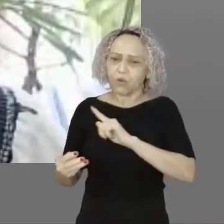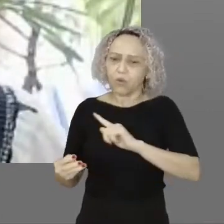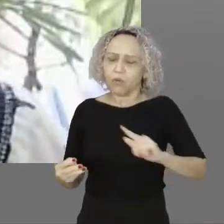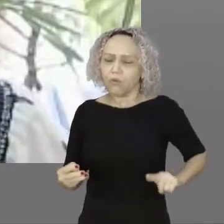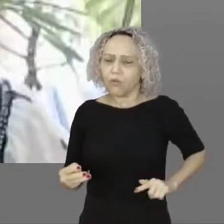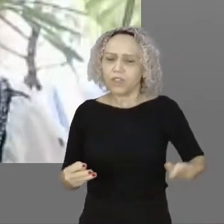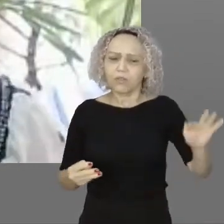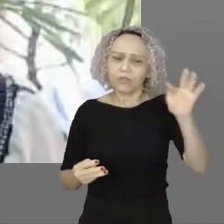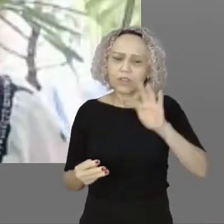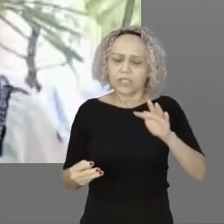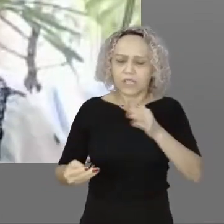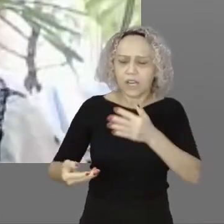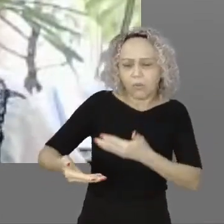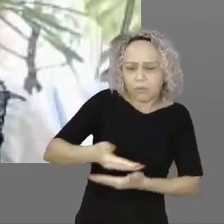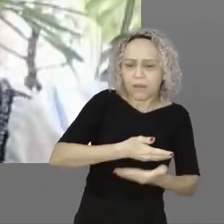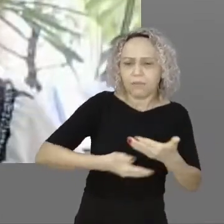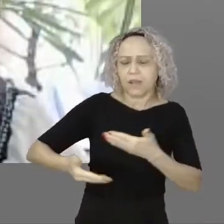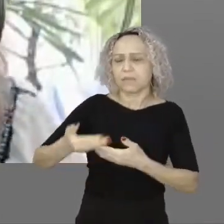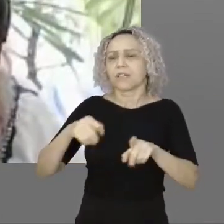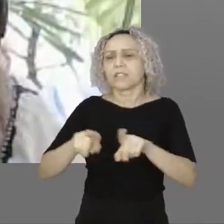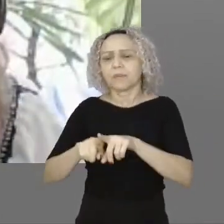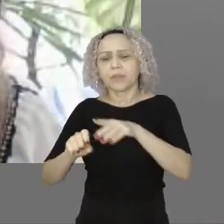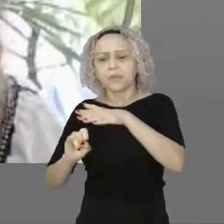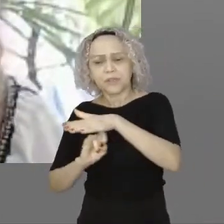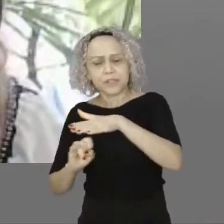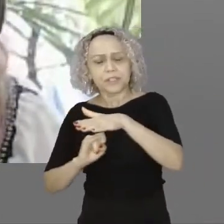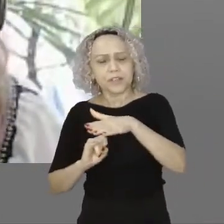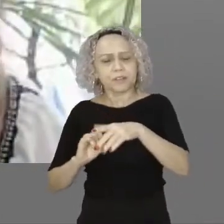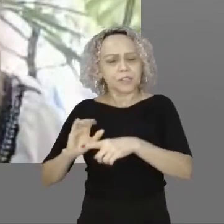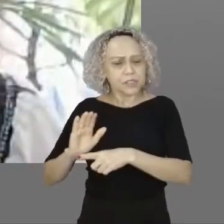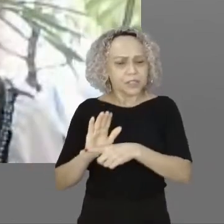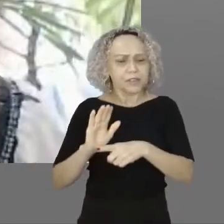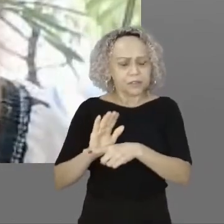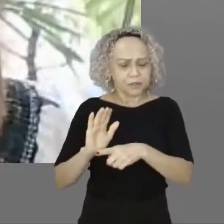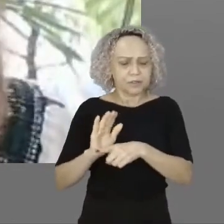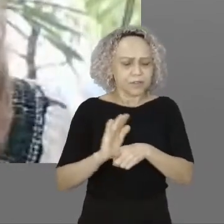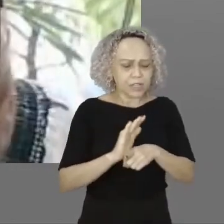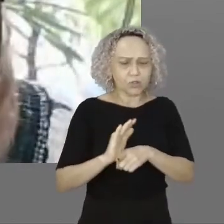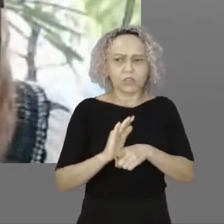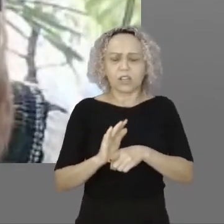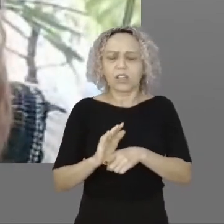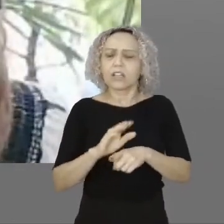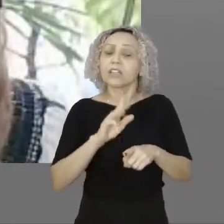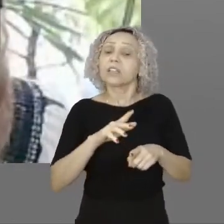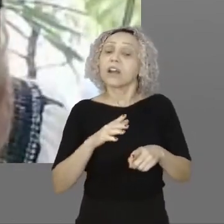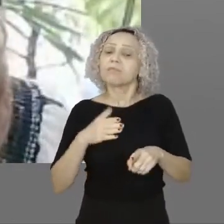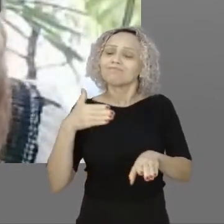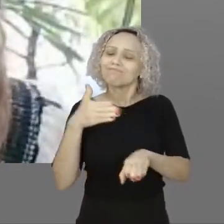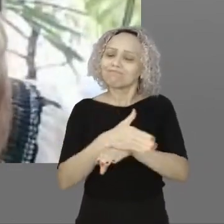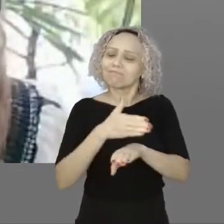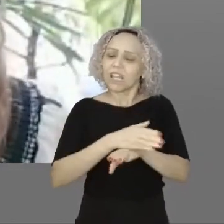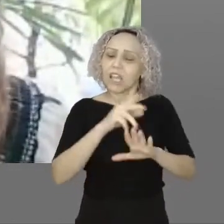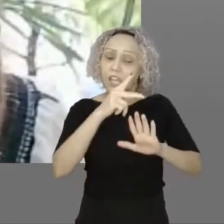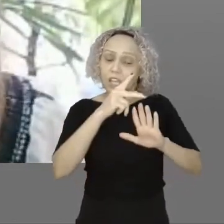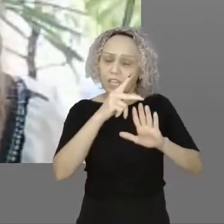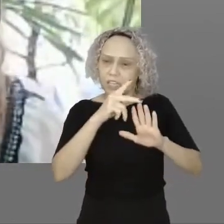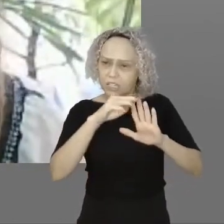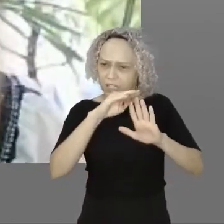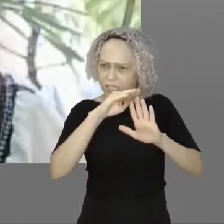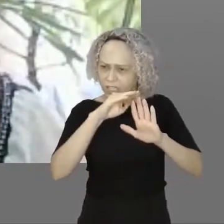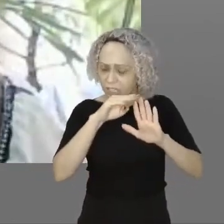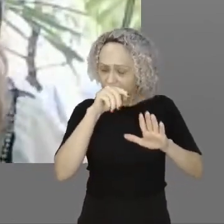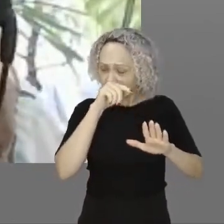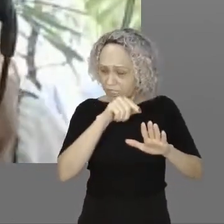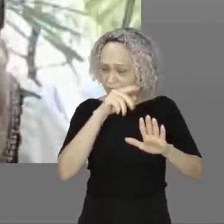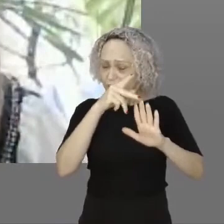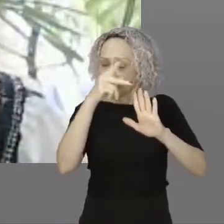com entidades que estão colaborando, estão se motivando a participar desse processo de enfrentamento à misoginia